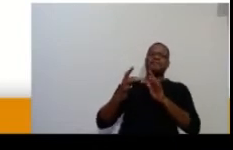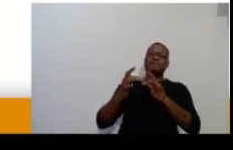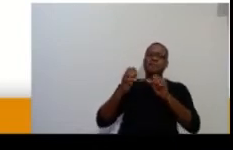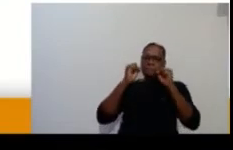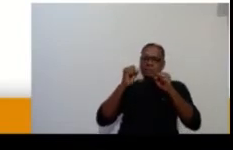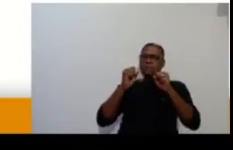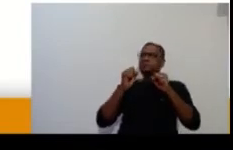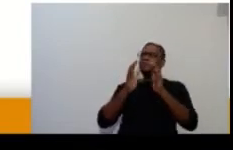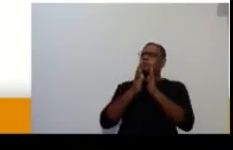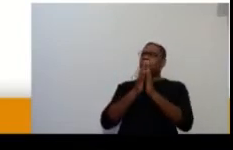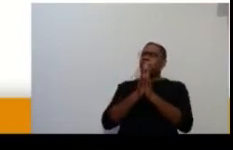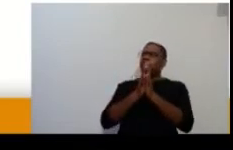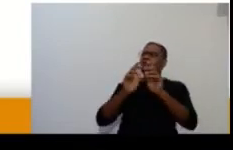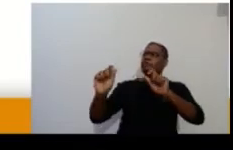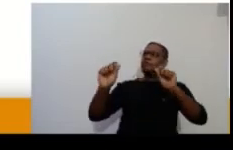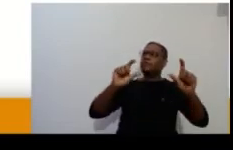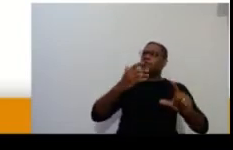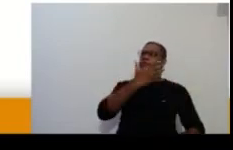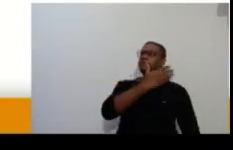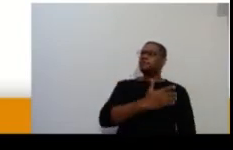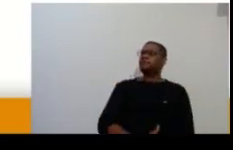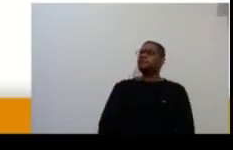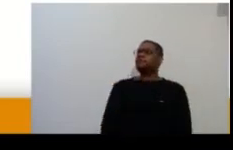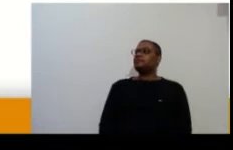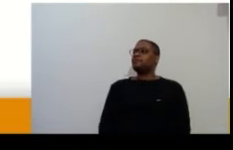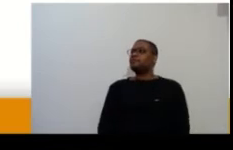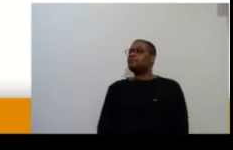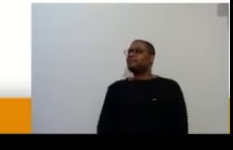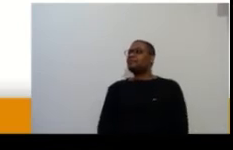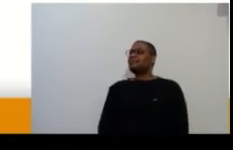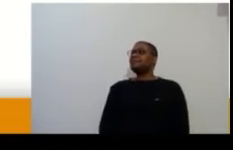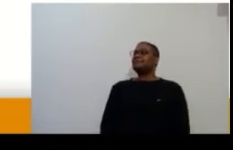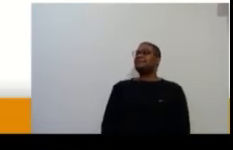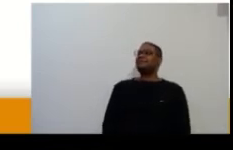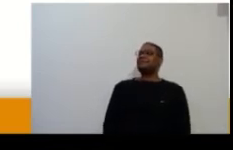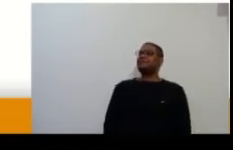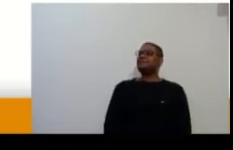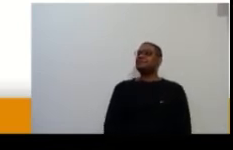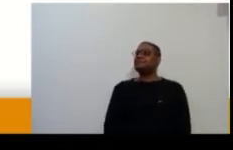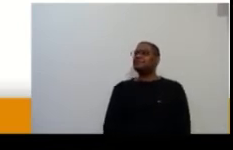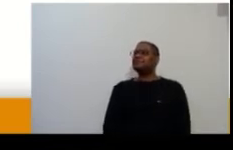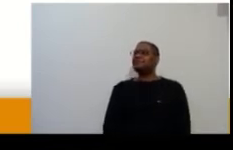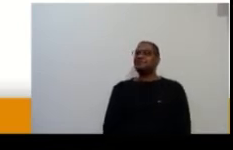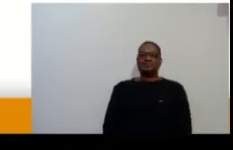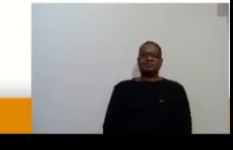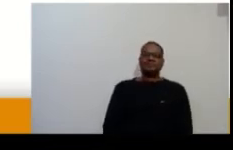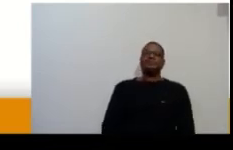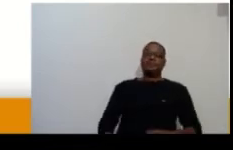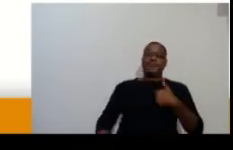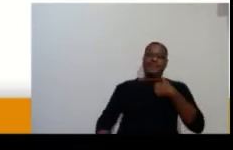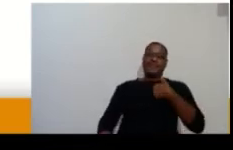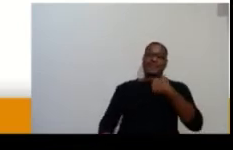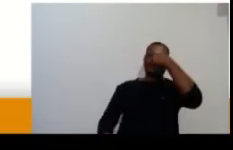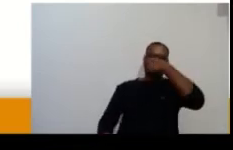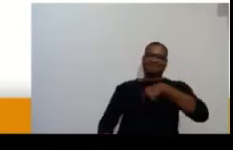pessoas anotarem, caso elas precisem, já que passou o tempo, eu não posso passar o vídeo. E essa sou eu. E entre em contato se precisarem. Pode